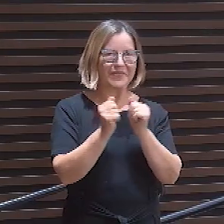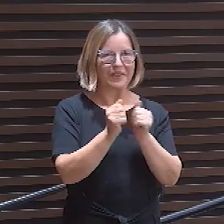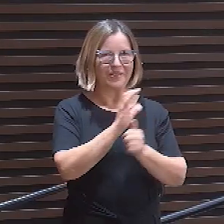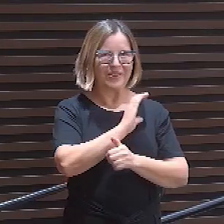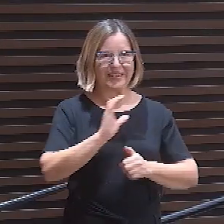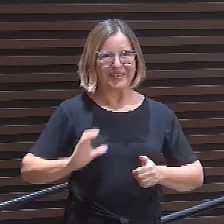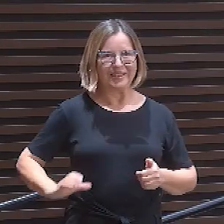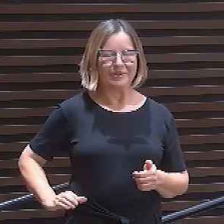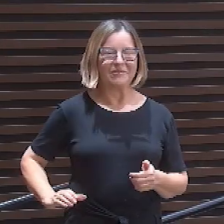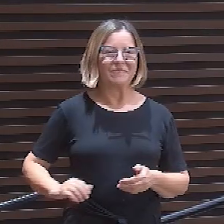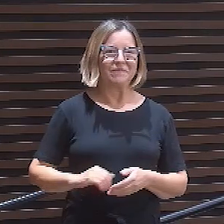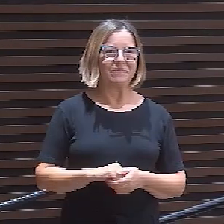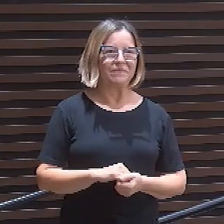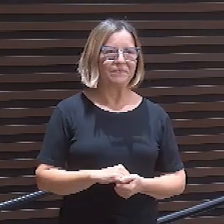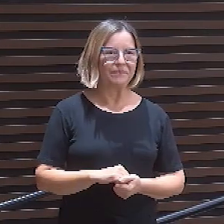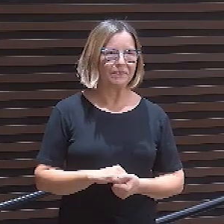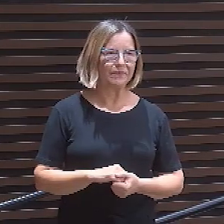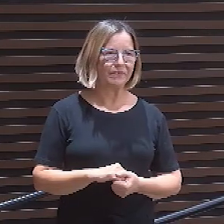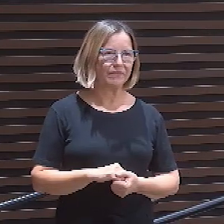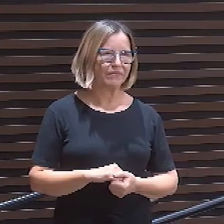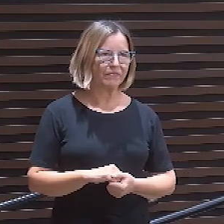Cristo.